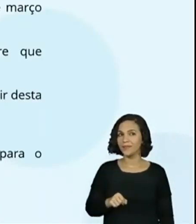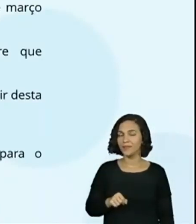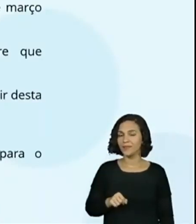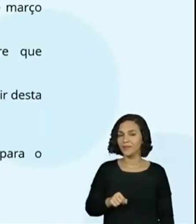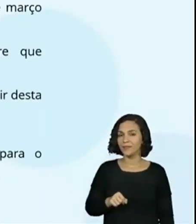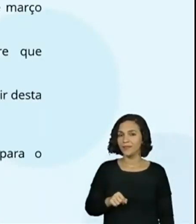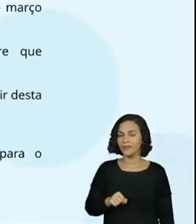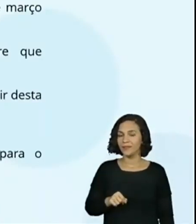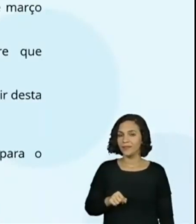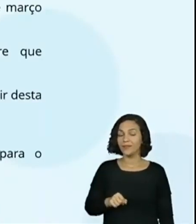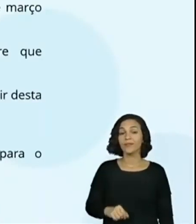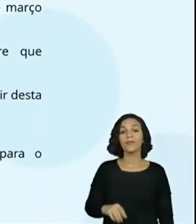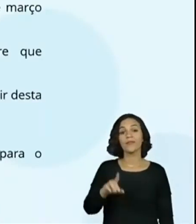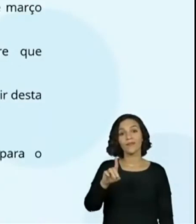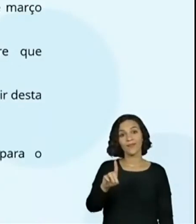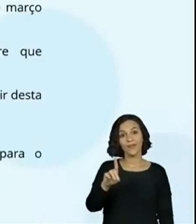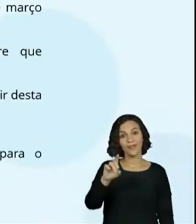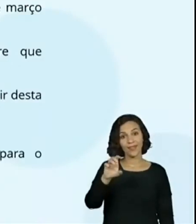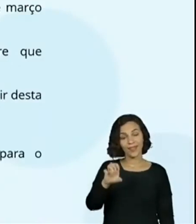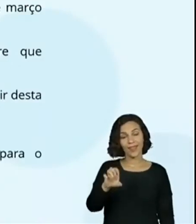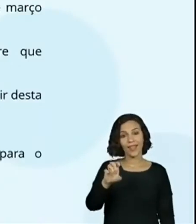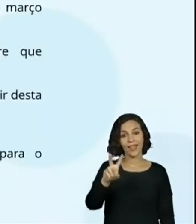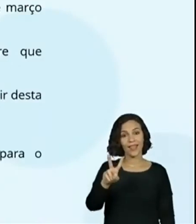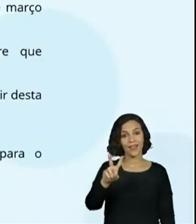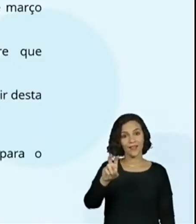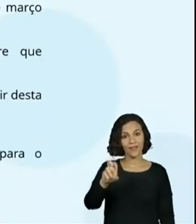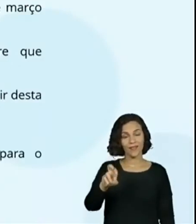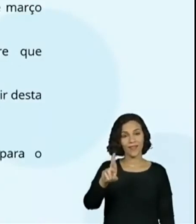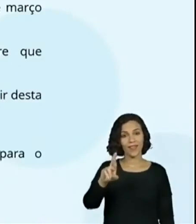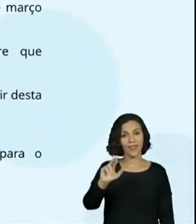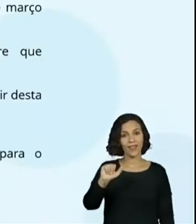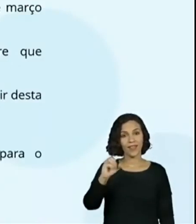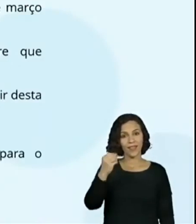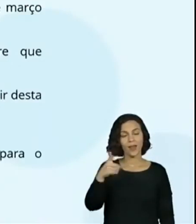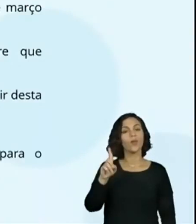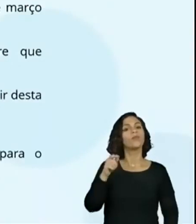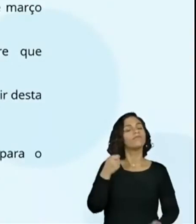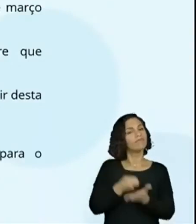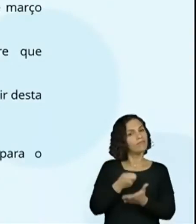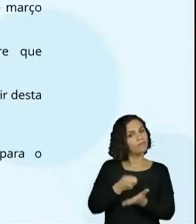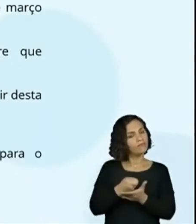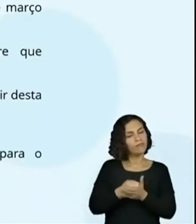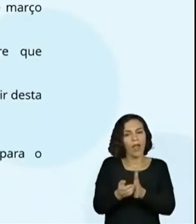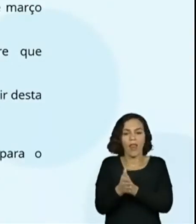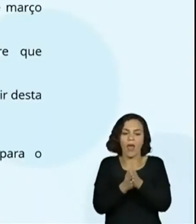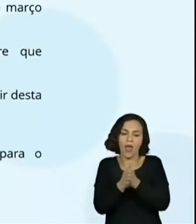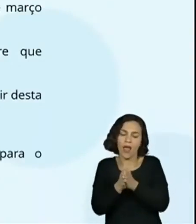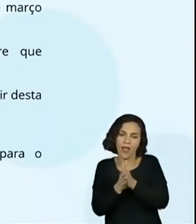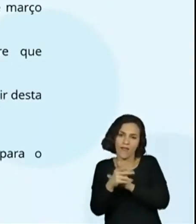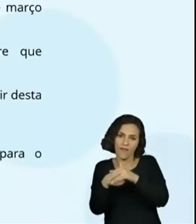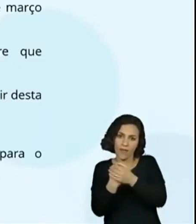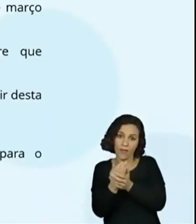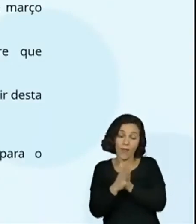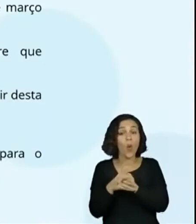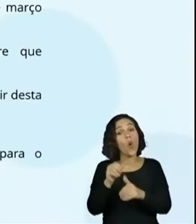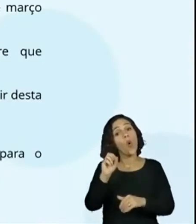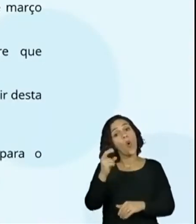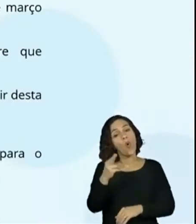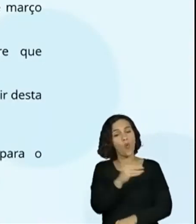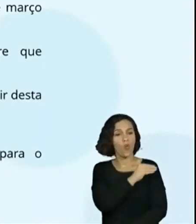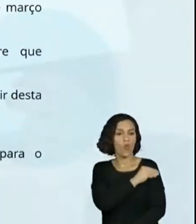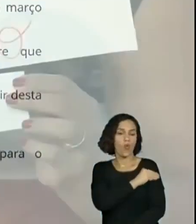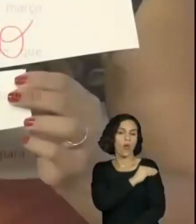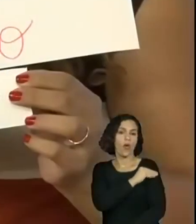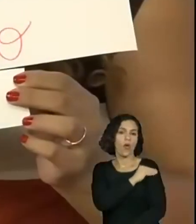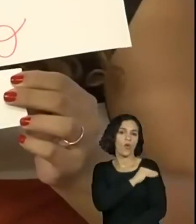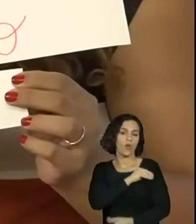crianças deverão lavar as mãos sempre que possível ou usar álcool em gel no mês que